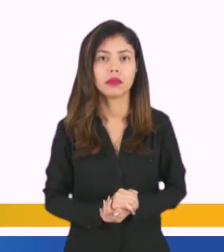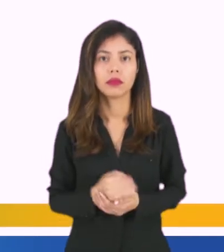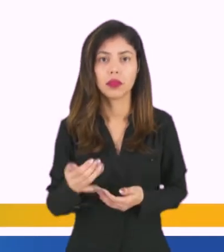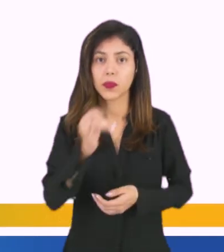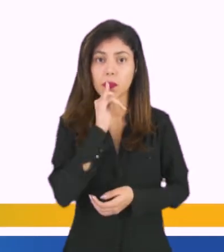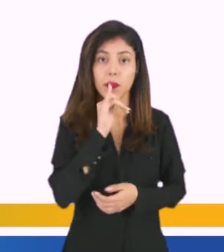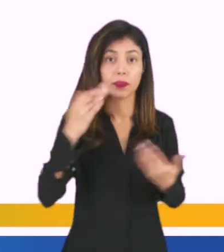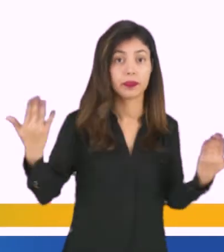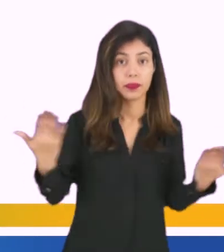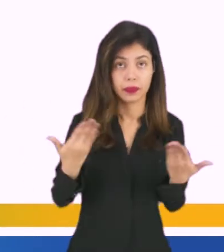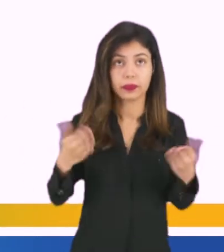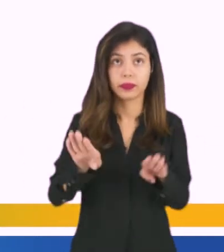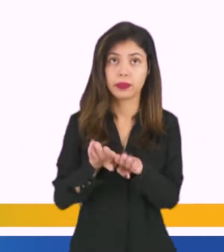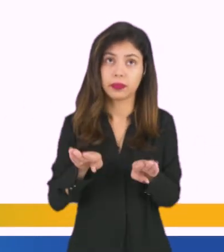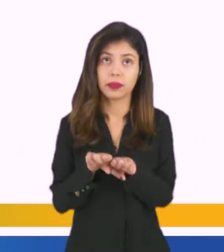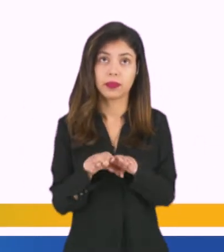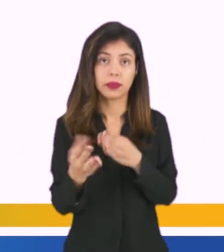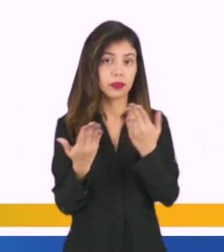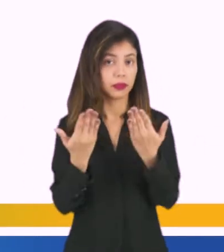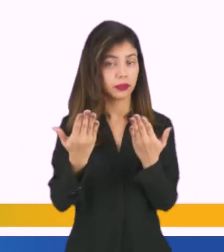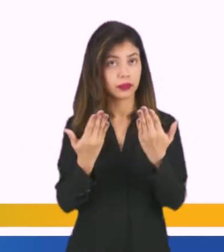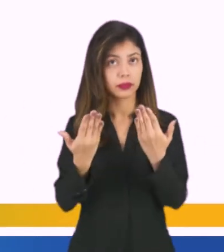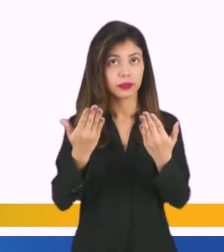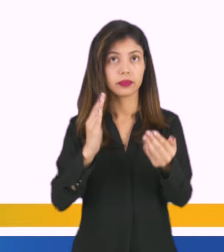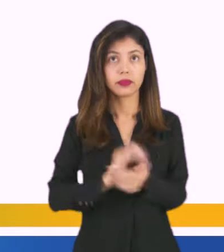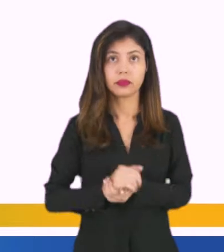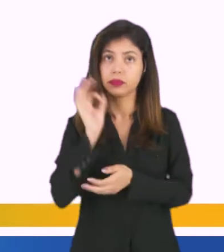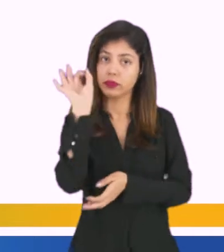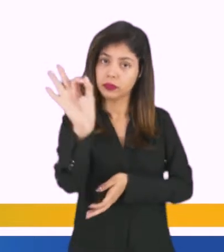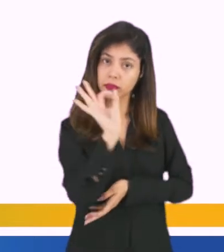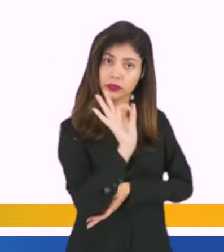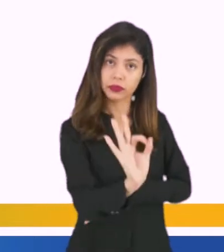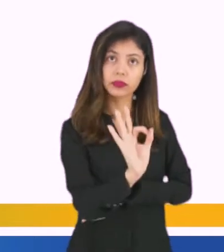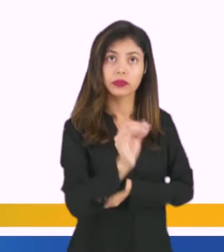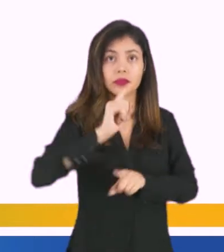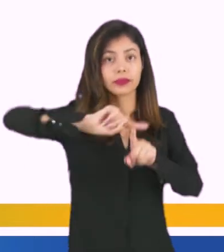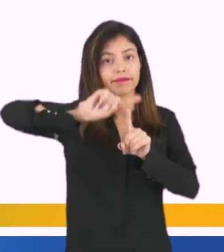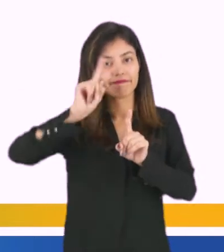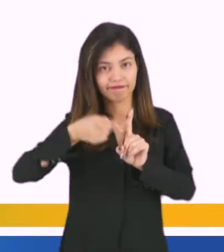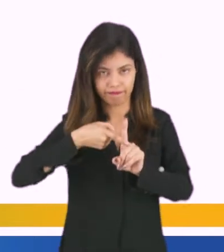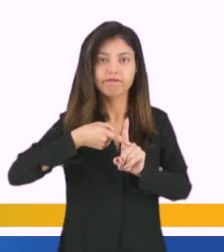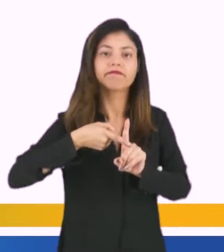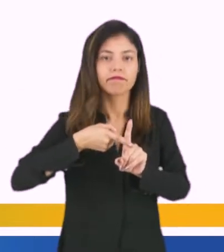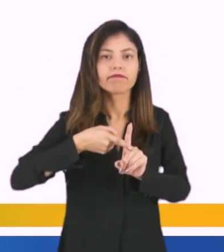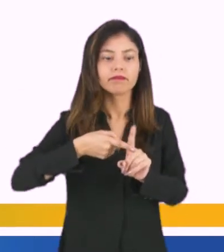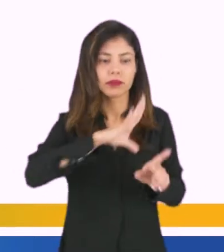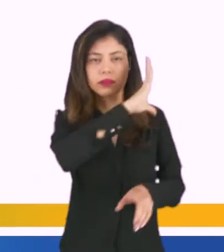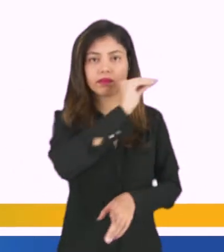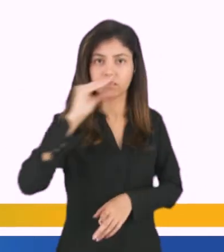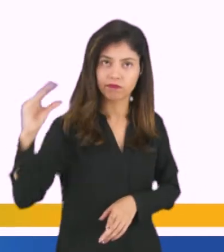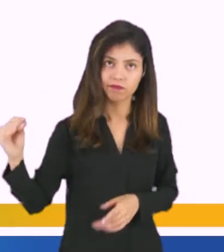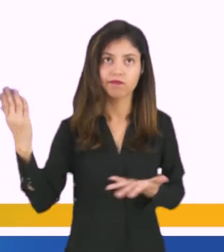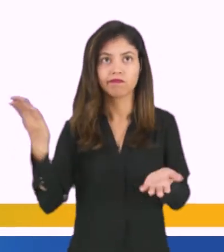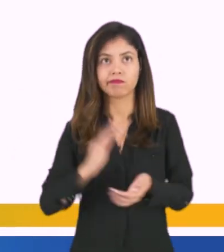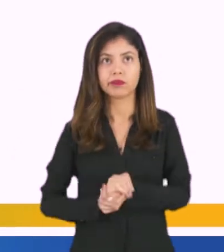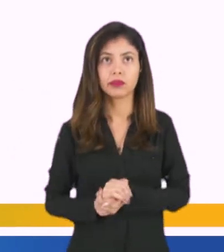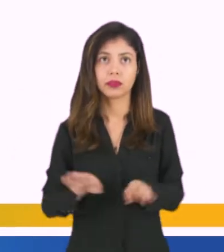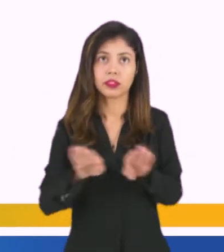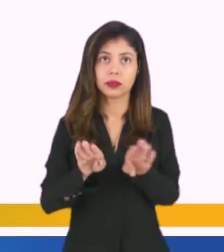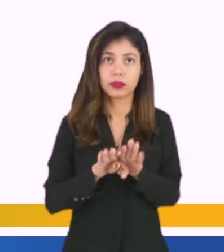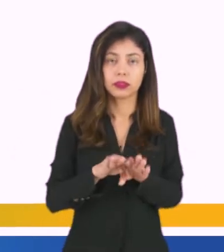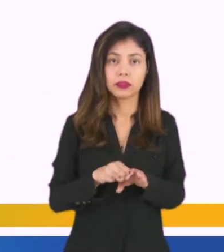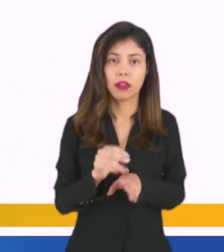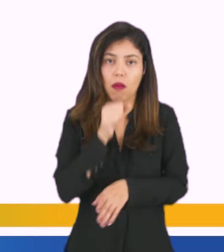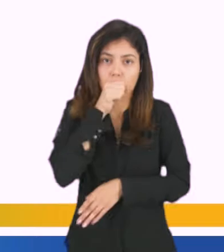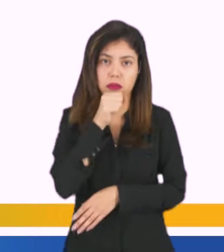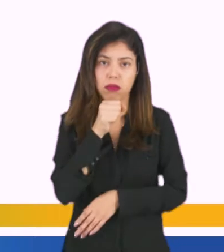exemplo, temos também, em relação a isso, as porcentagens de adolescentes grávidas, a porcentagem de tuberculose que acontece durante o